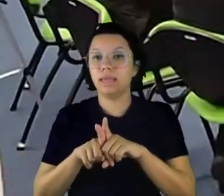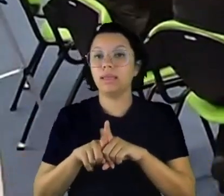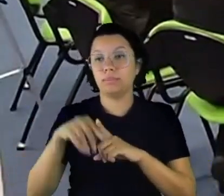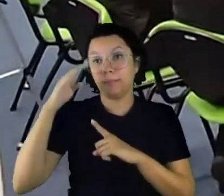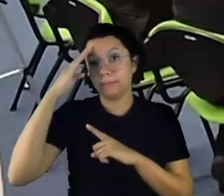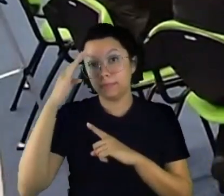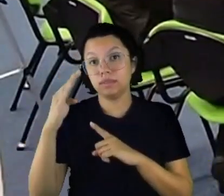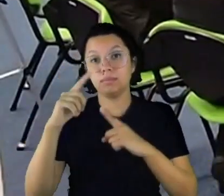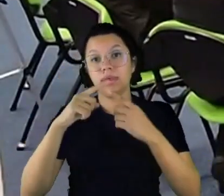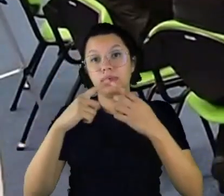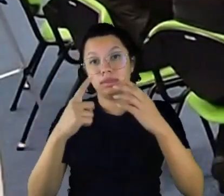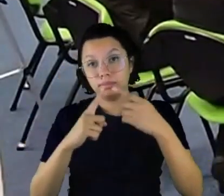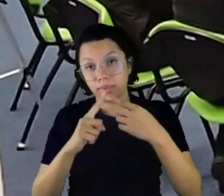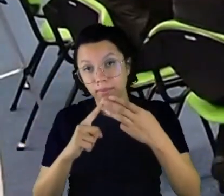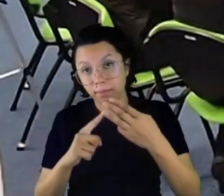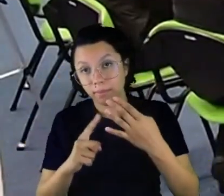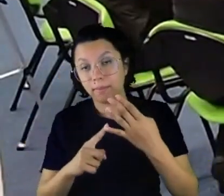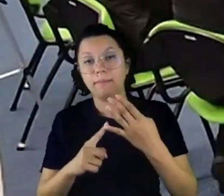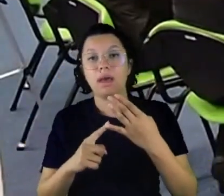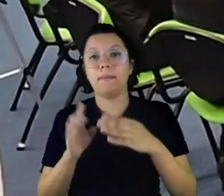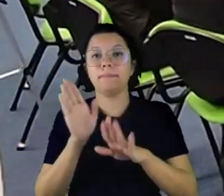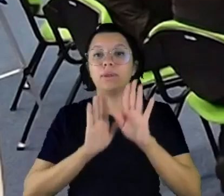a prevenção. E funciona.